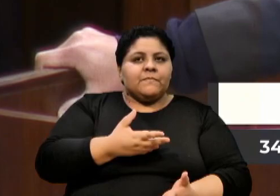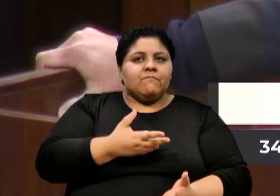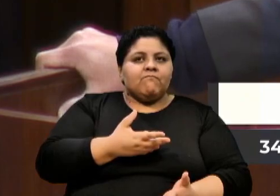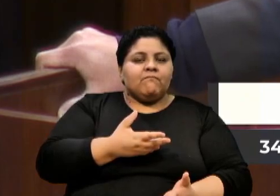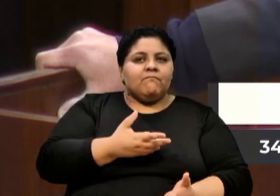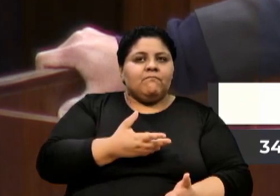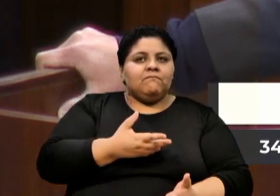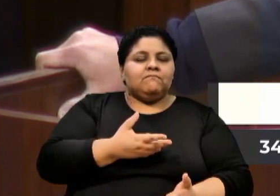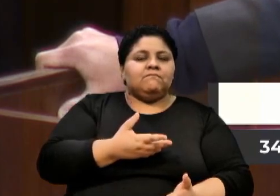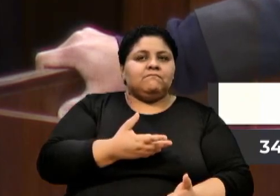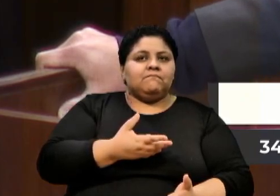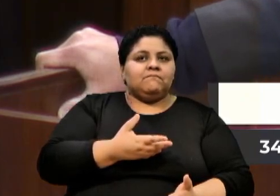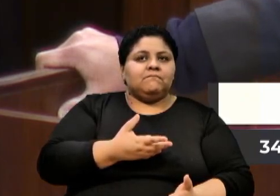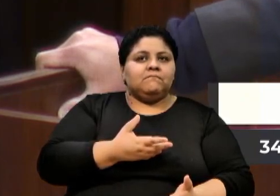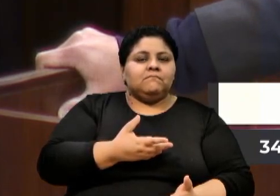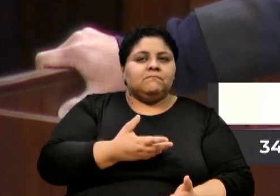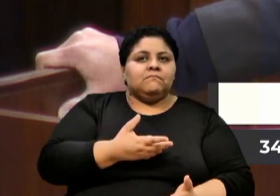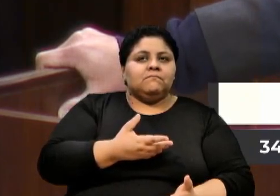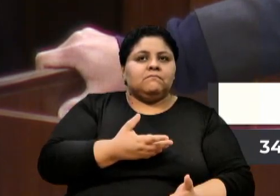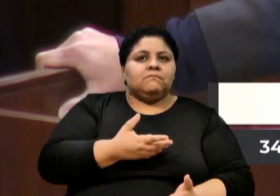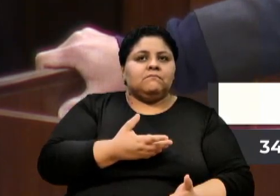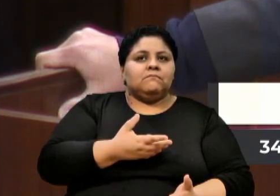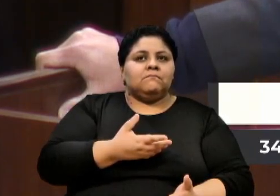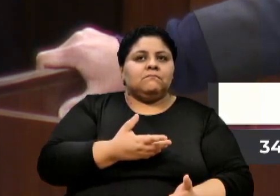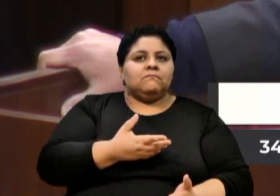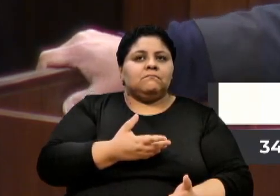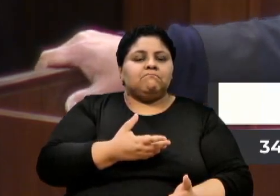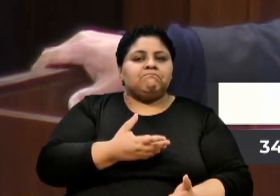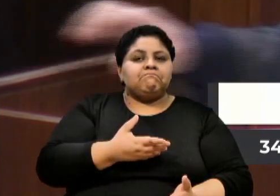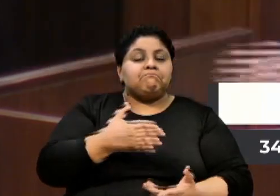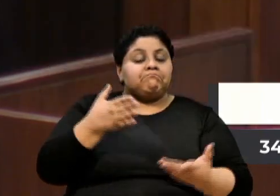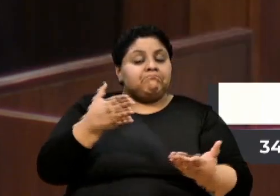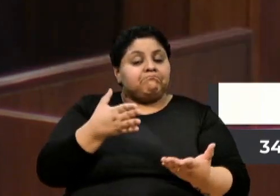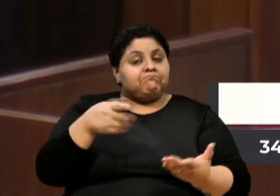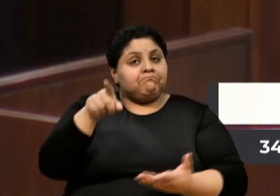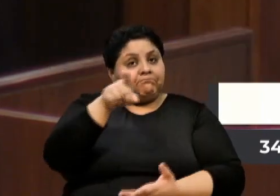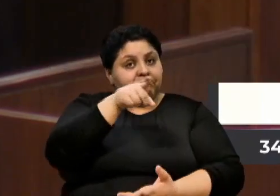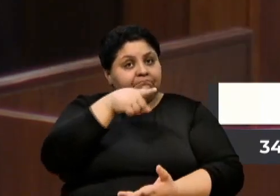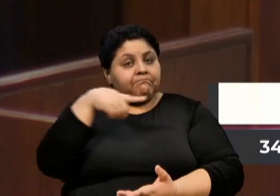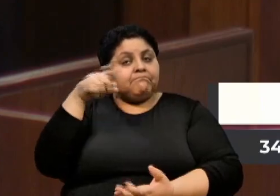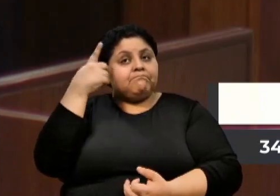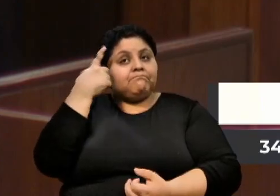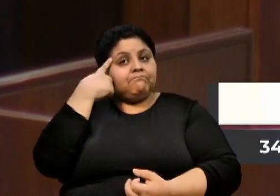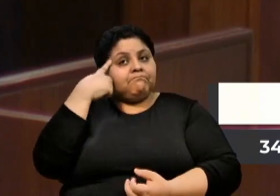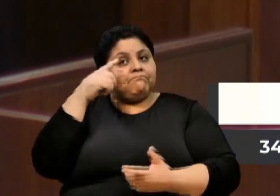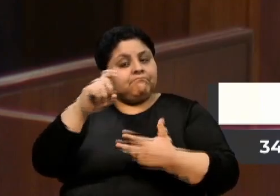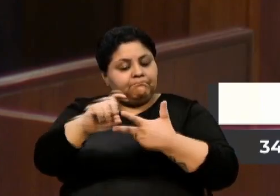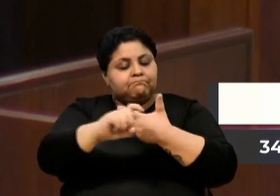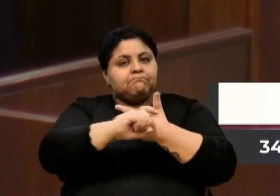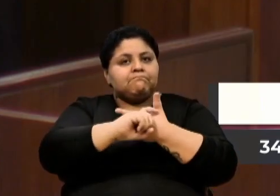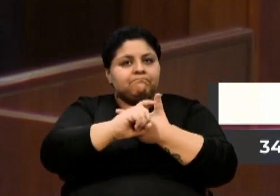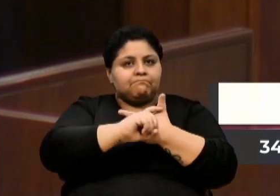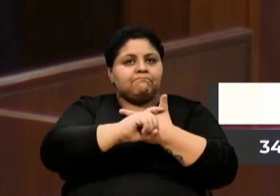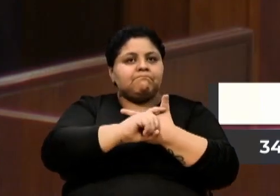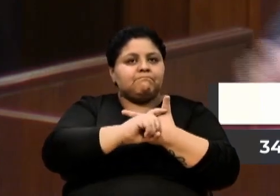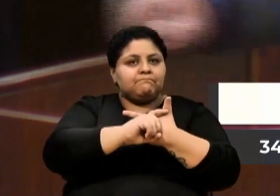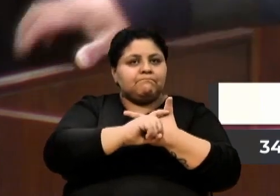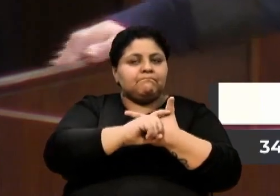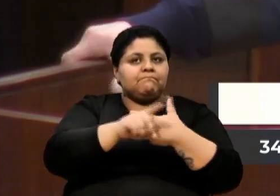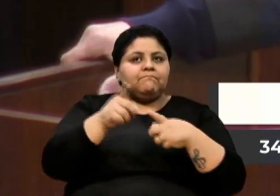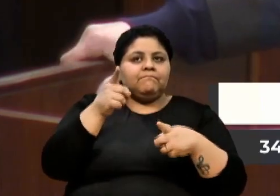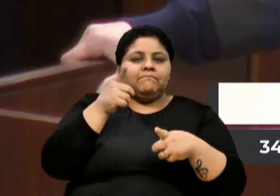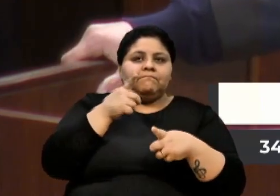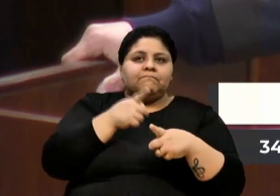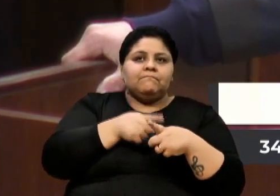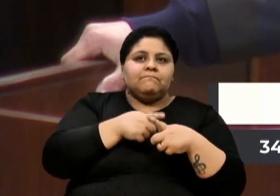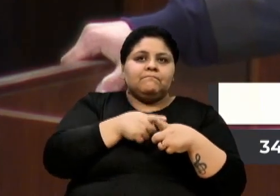Deixo um pouquinho de reflexão para o nosso Executivo, porque desde que